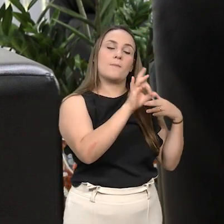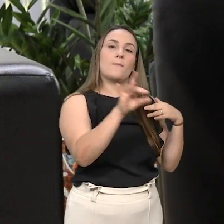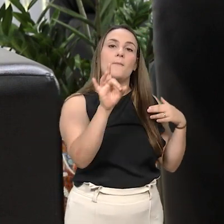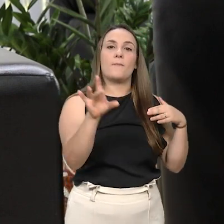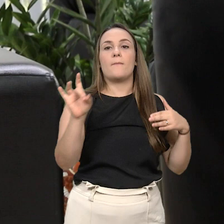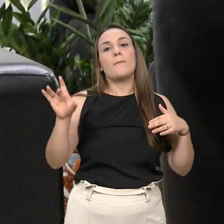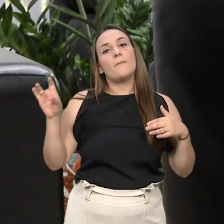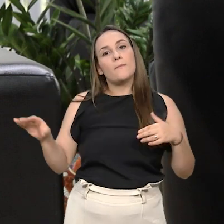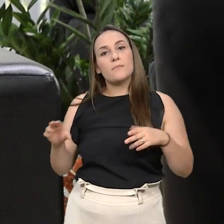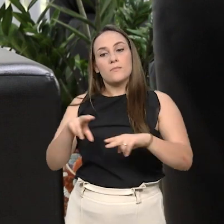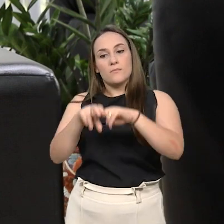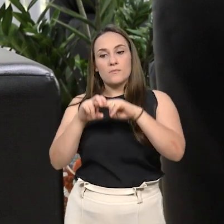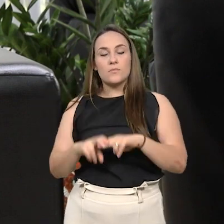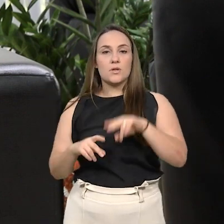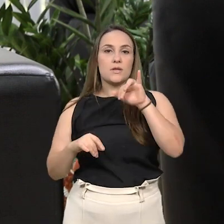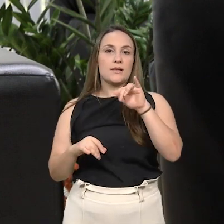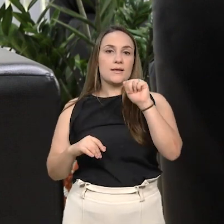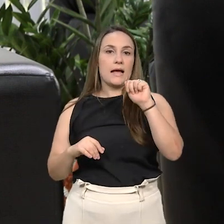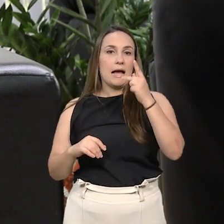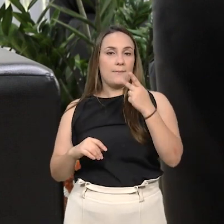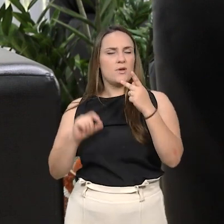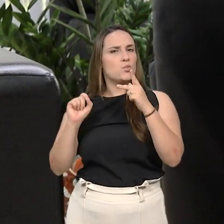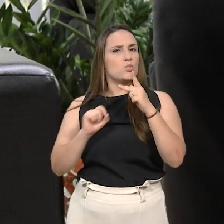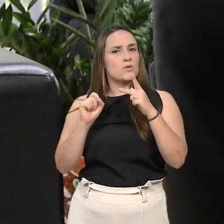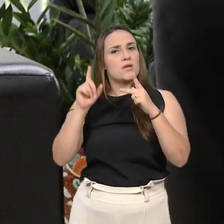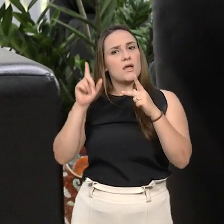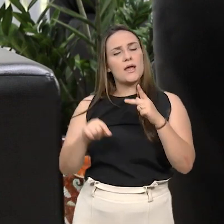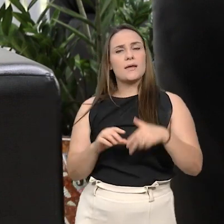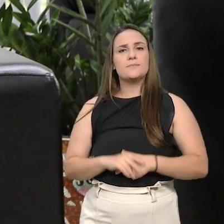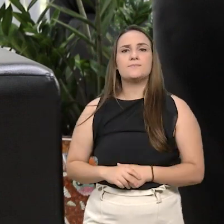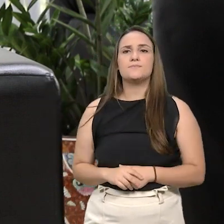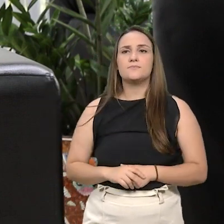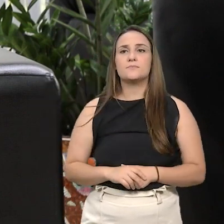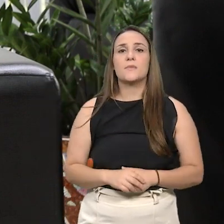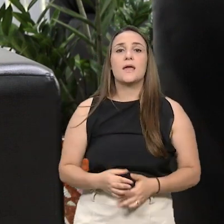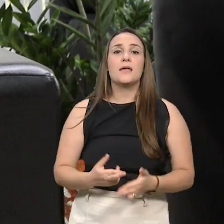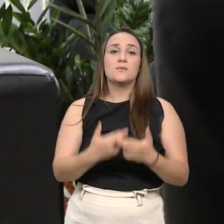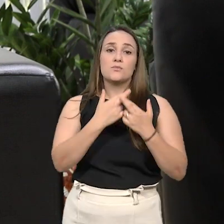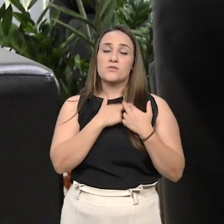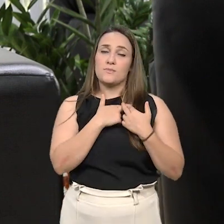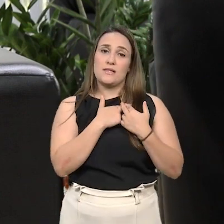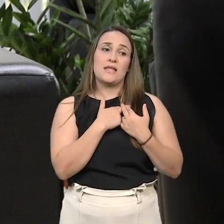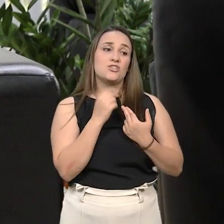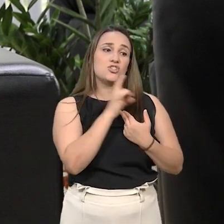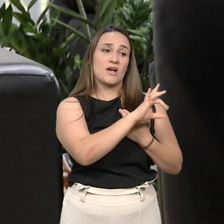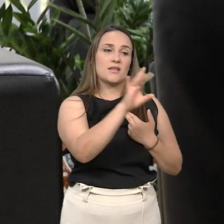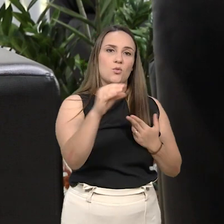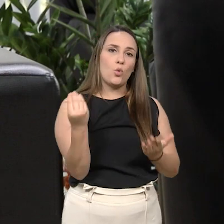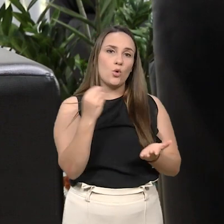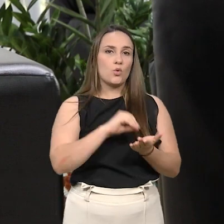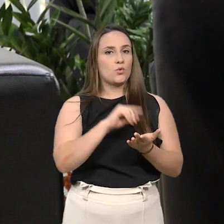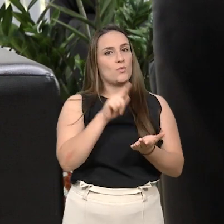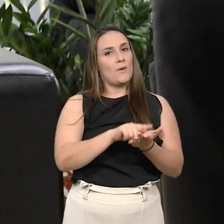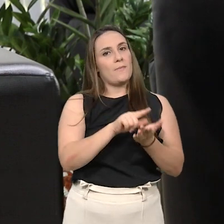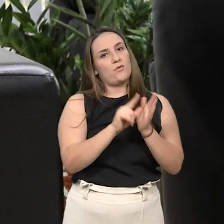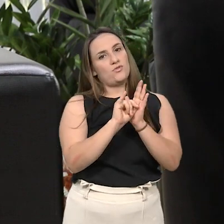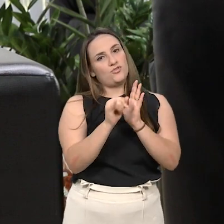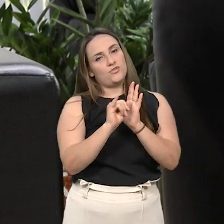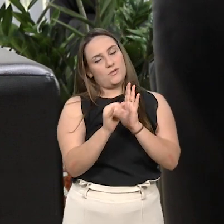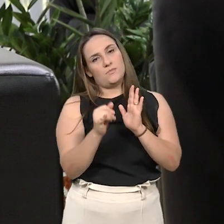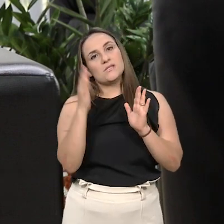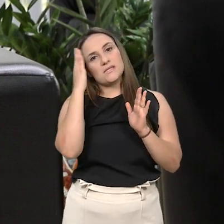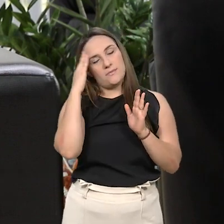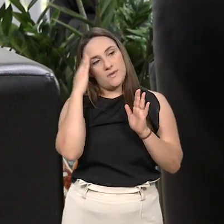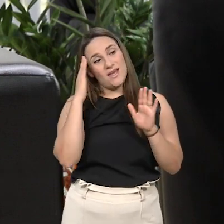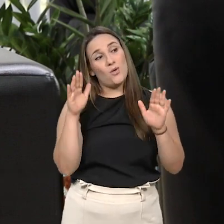instrumentos, os IAPs, eles nada mais são do que colocar no papel o que é de cada um nesta